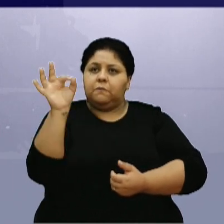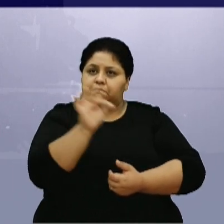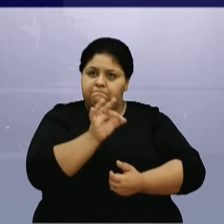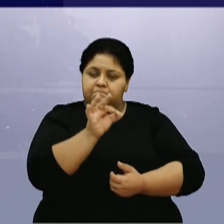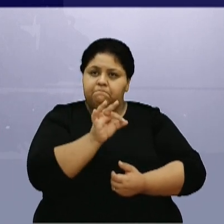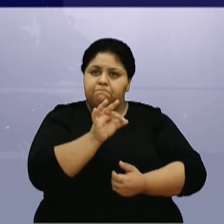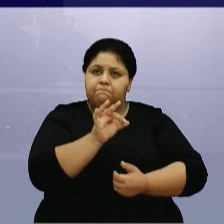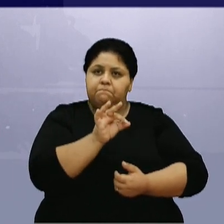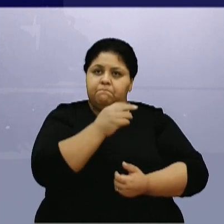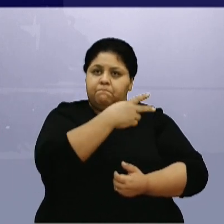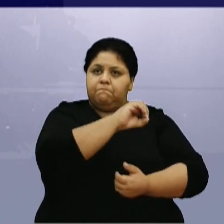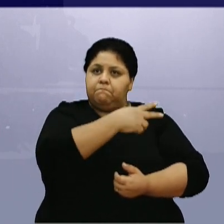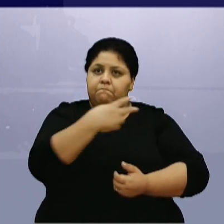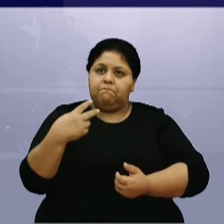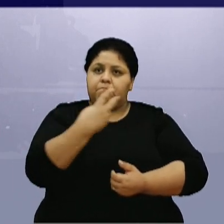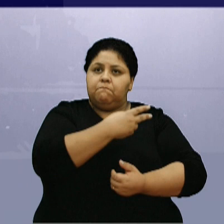28,66%. 2022,